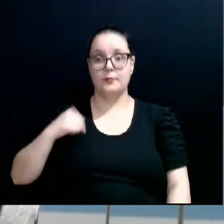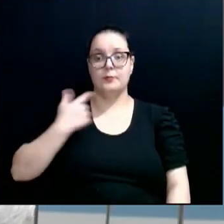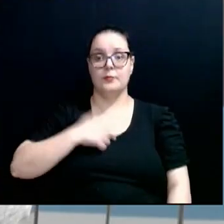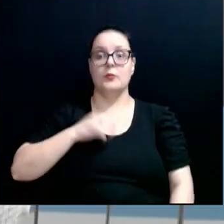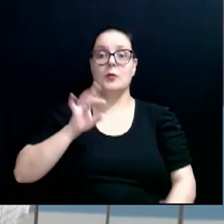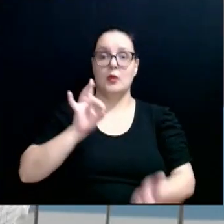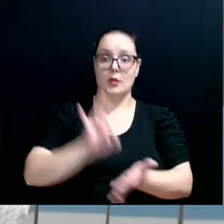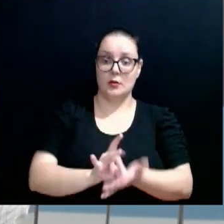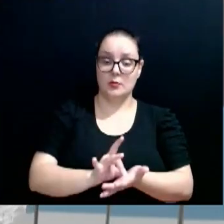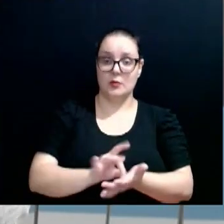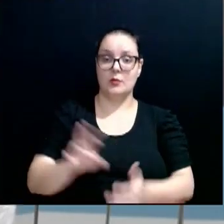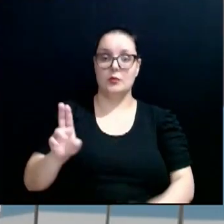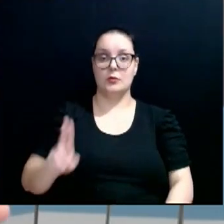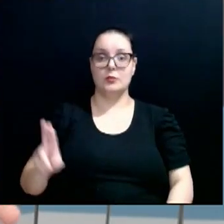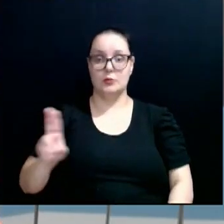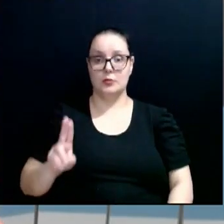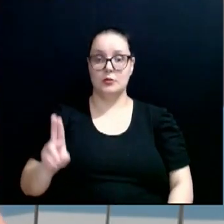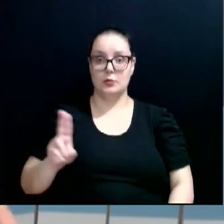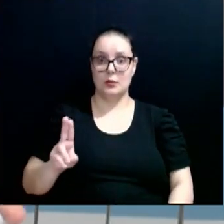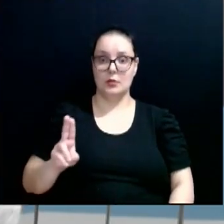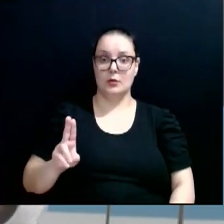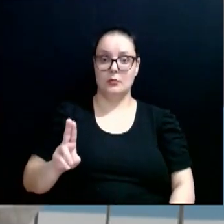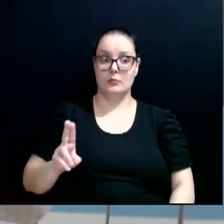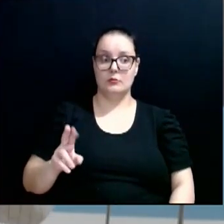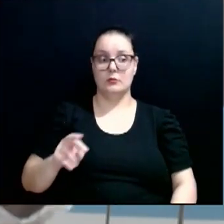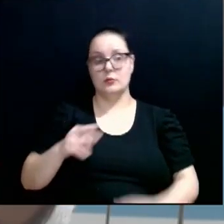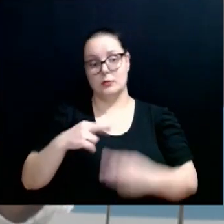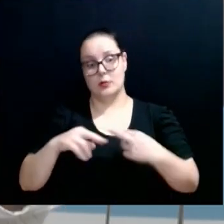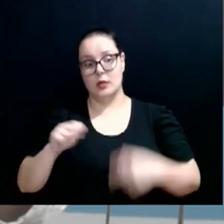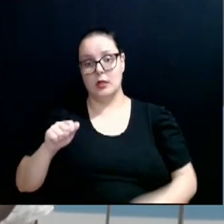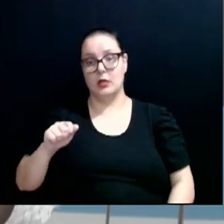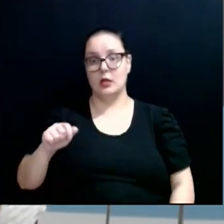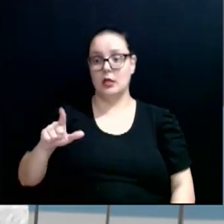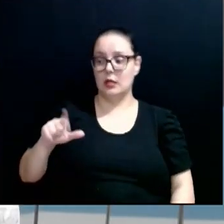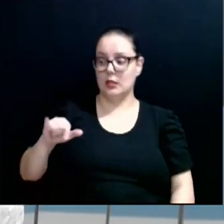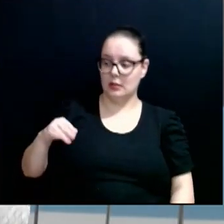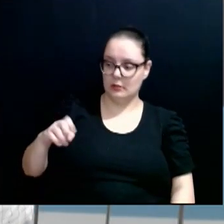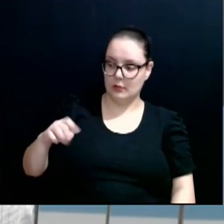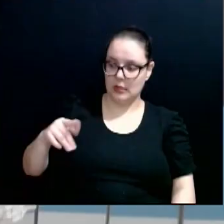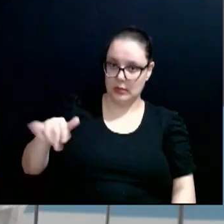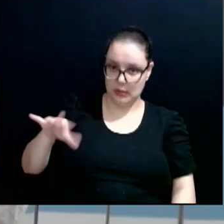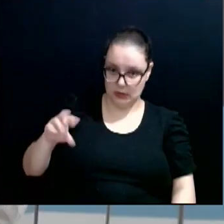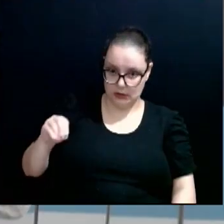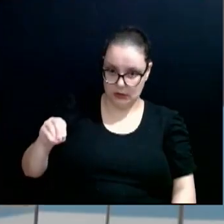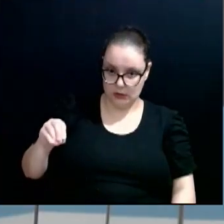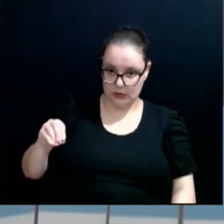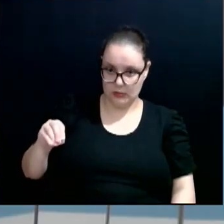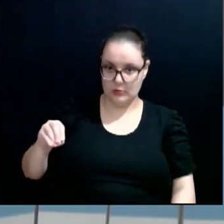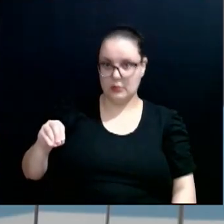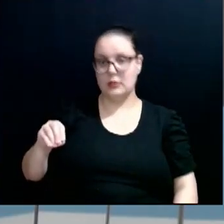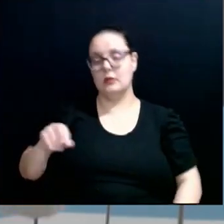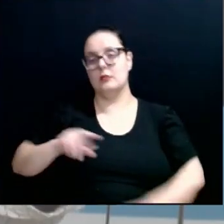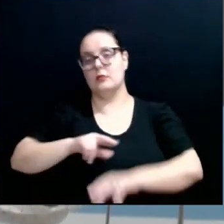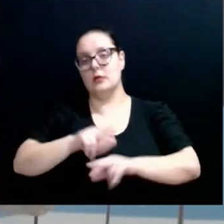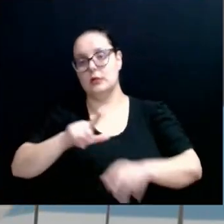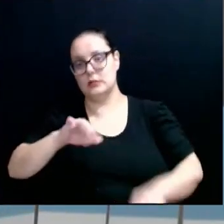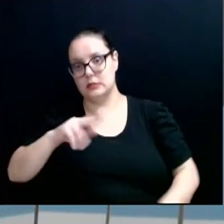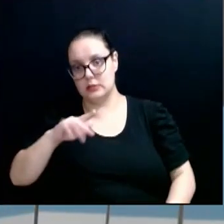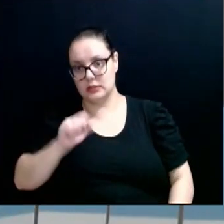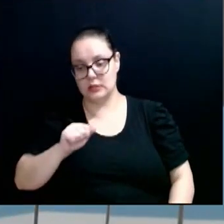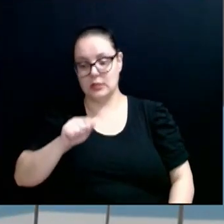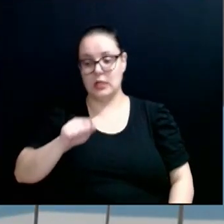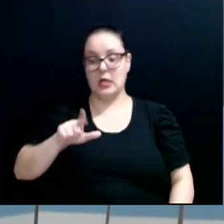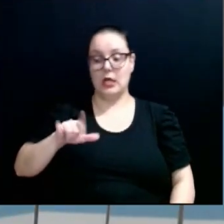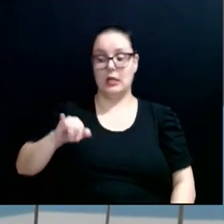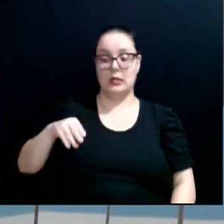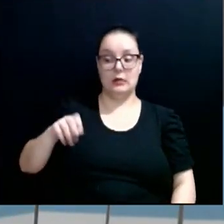usar a questão da alimentação agora, criar várias linhas alimentadoras para que do bairro,